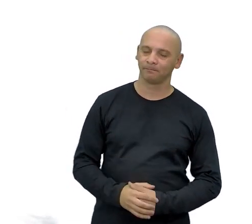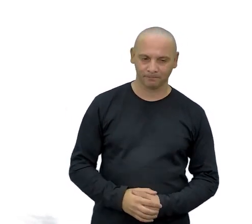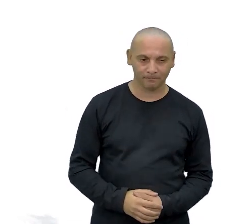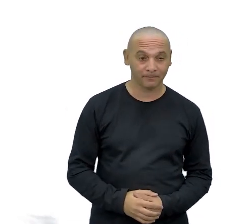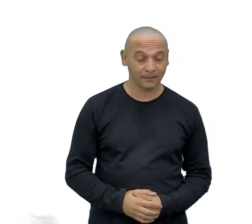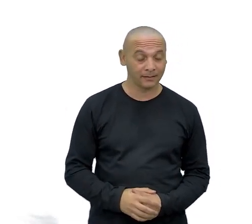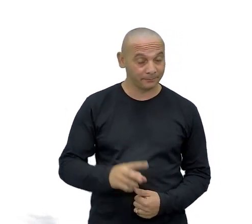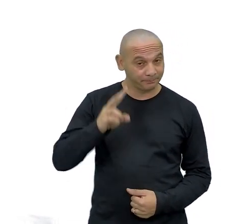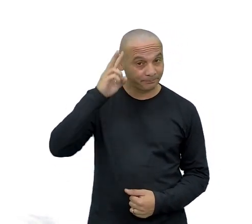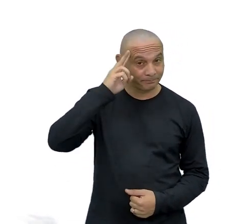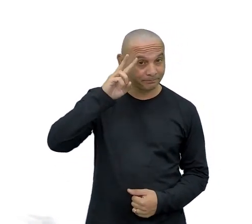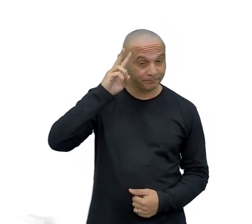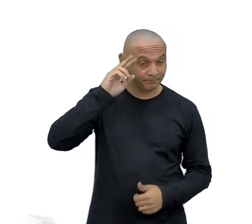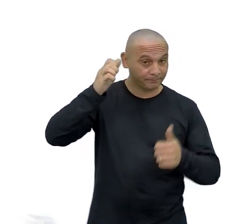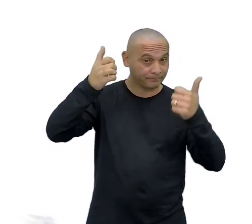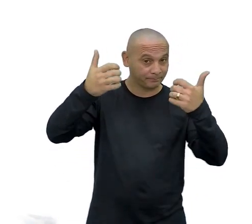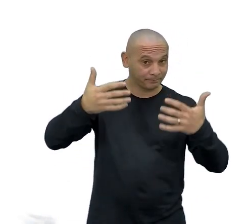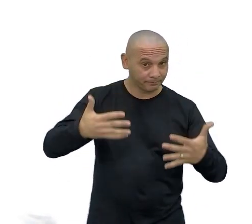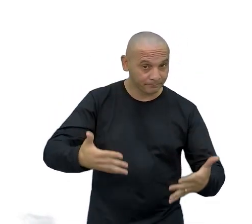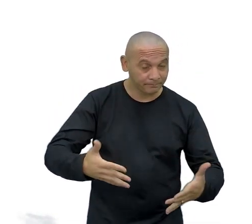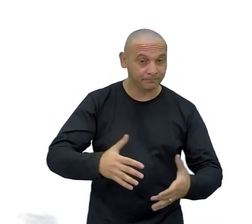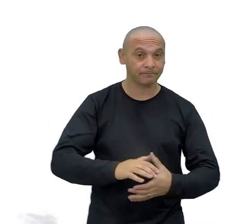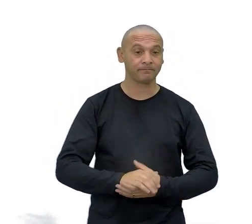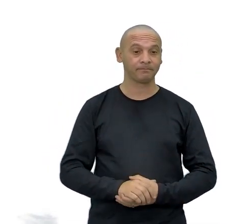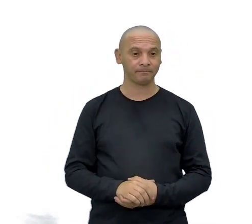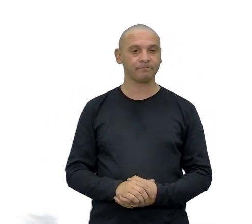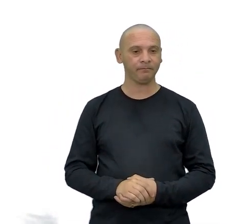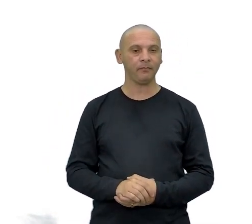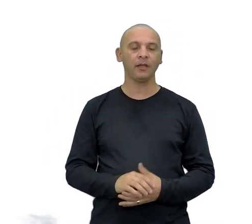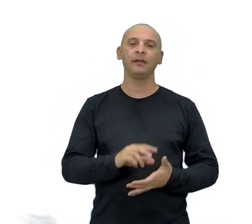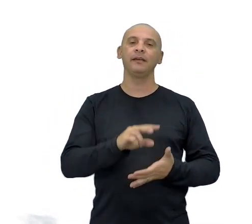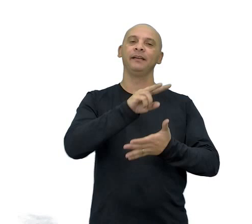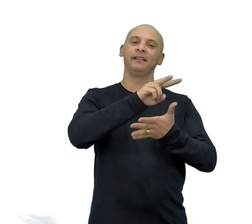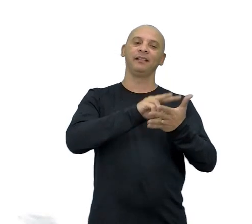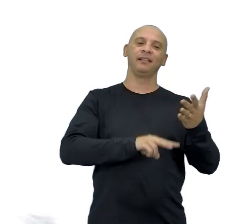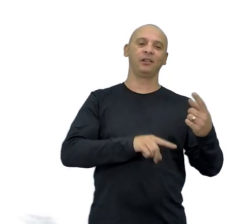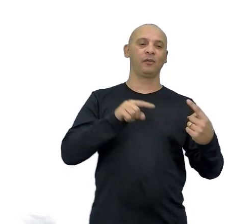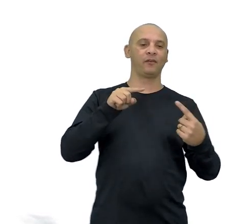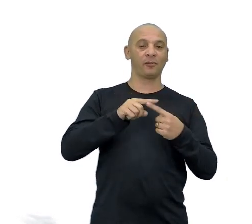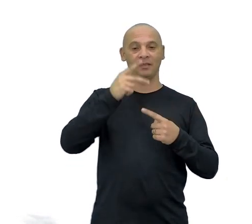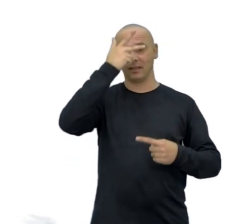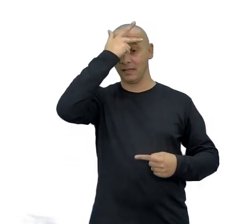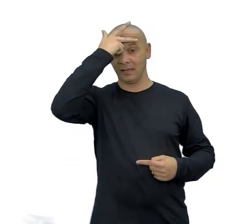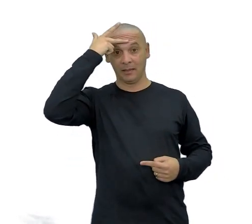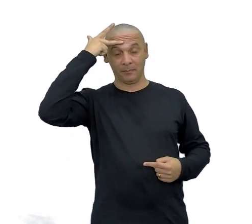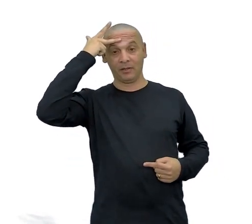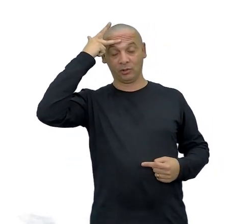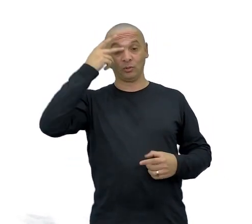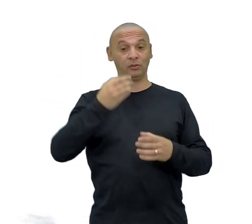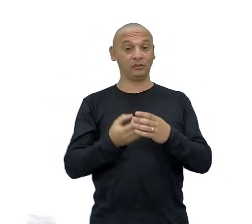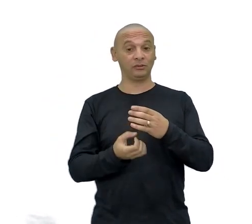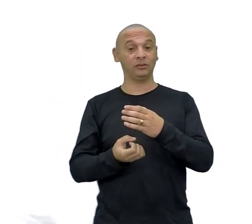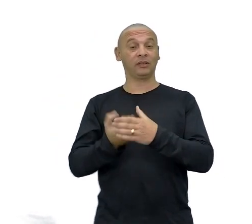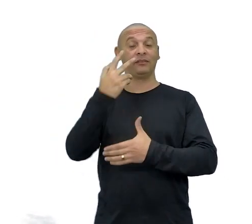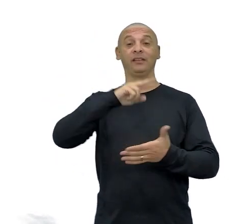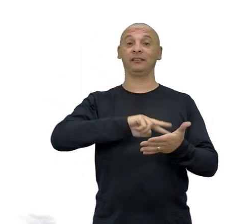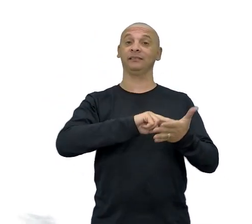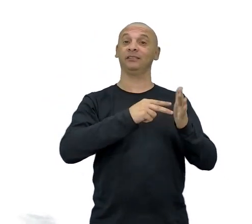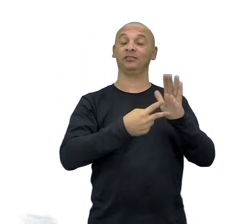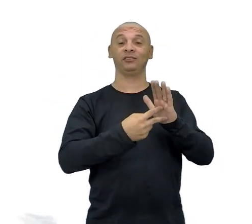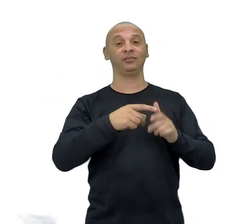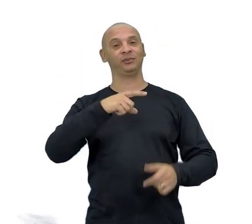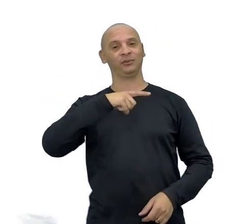Então, vamos retomar essa reflexão, né? A leitura é uma atividade que o leitor atua como produtor de sentidos, né?